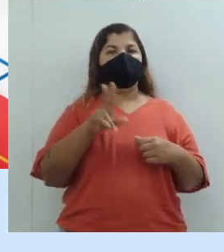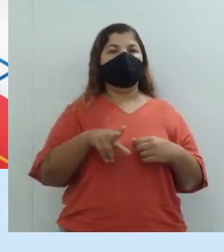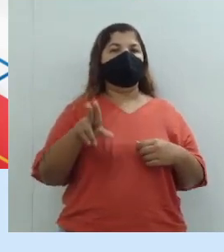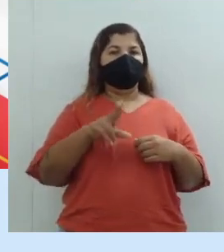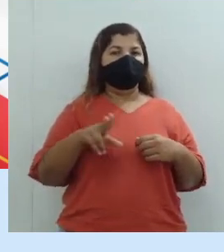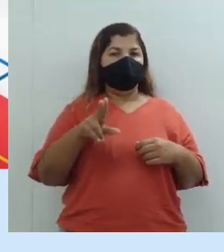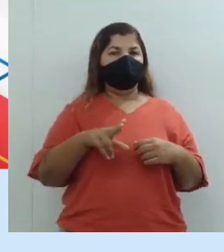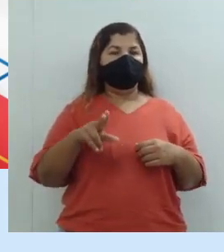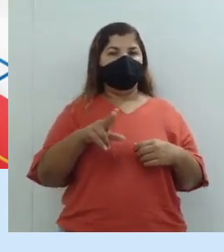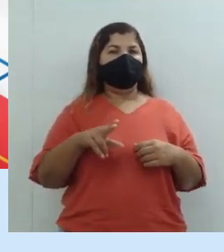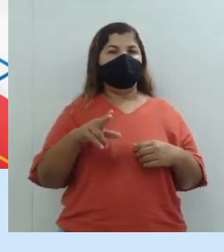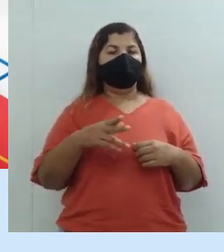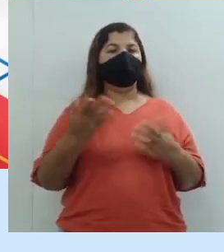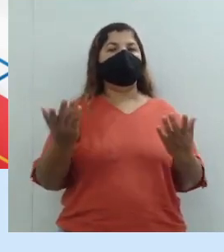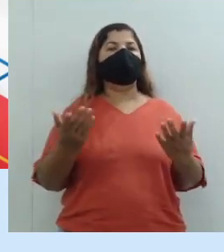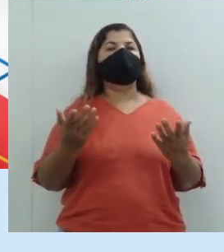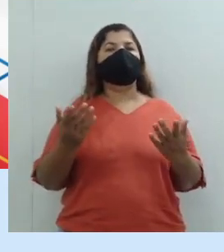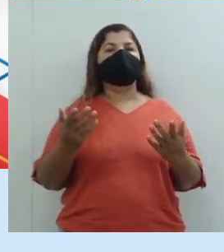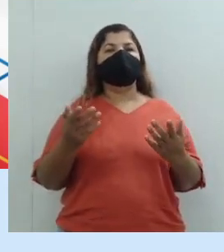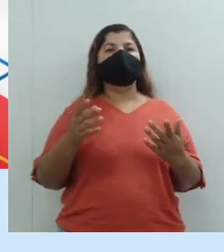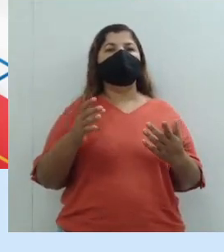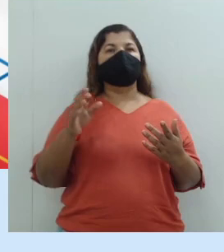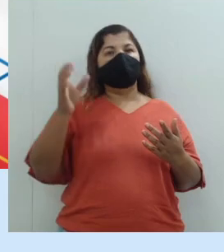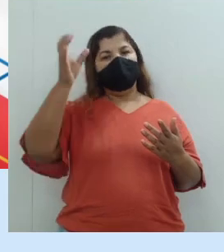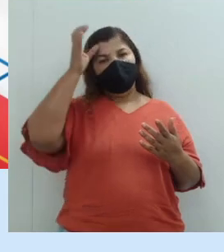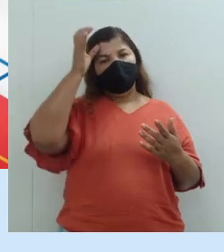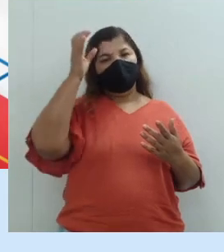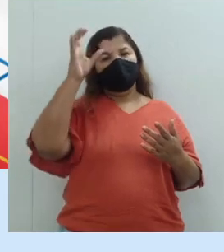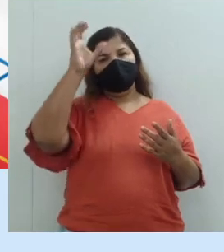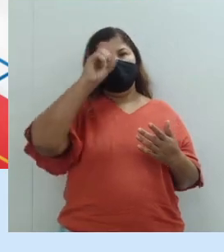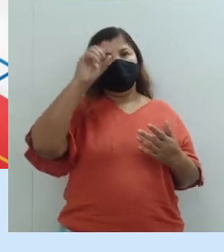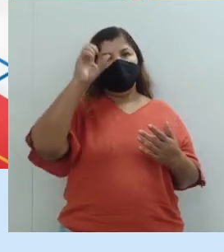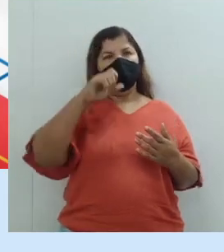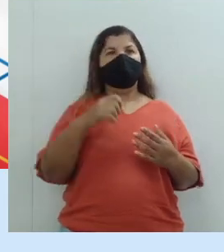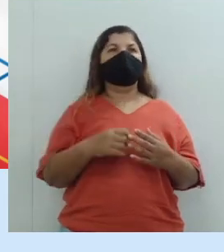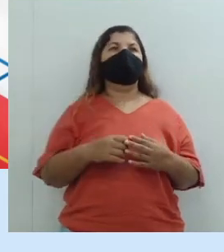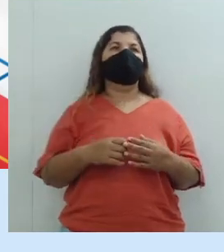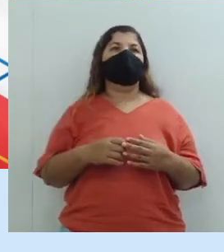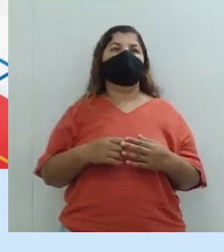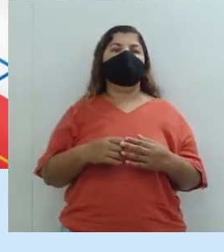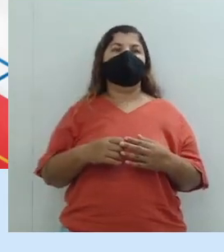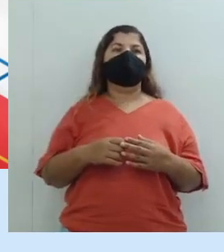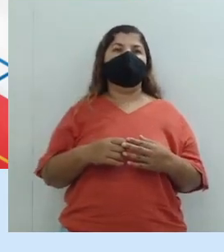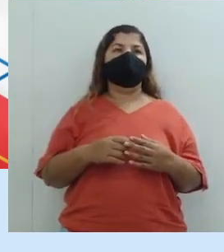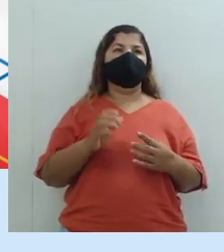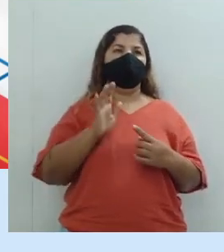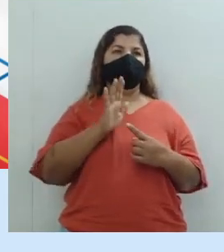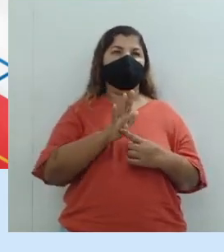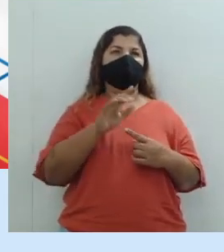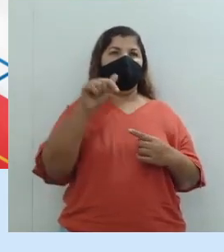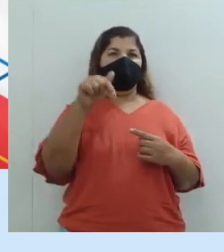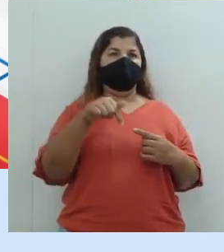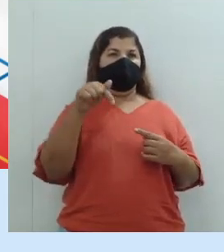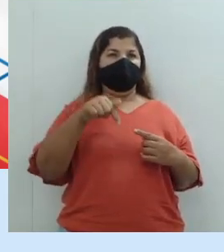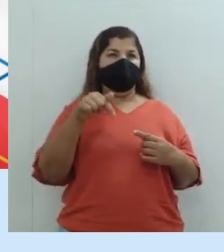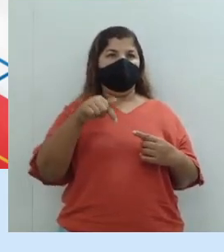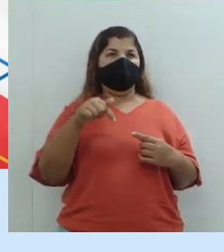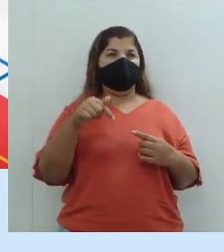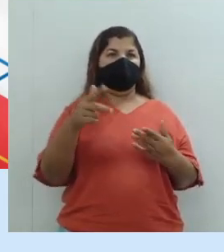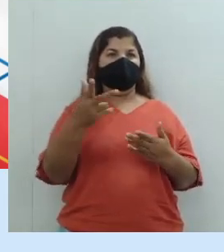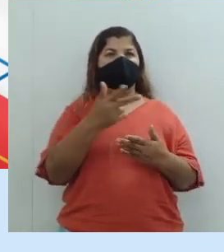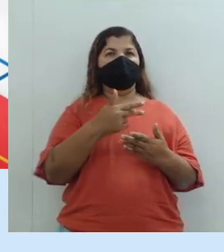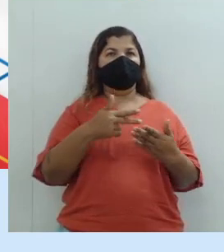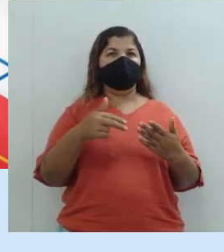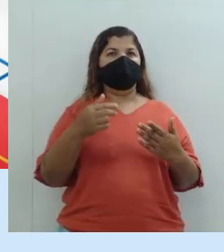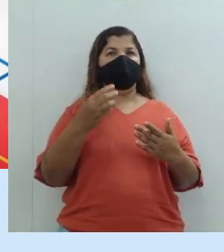esse conteúdo para a gente ver como isso funciona na prática. Então vamos lá. A figura abaixo mostra 3 caixotes com